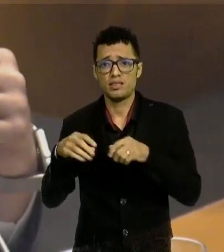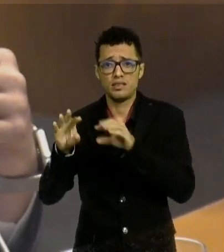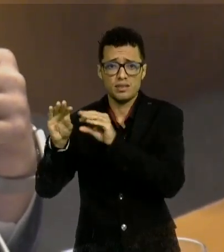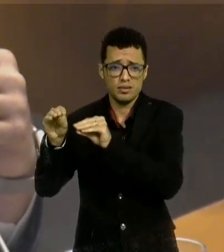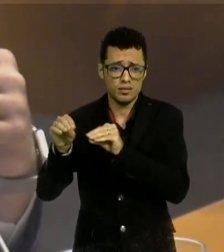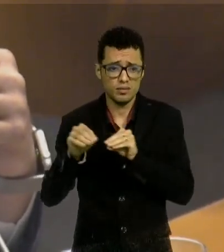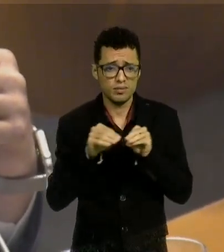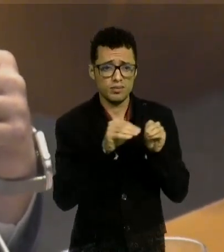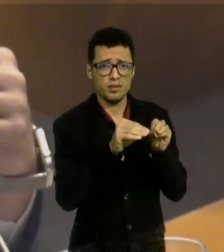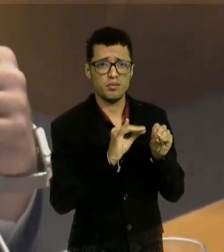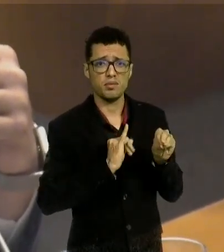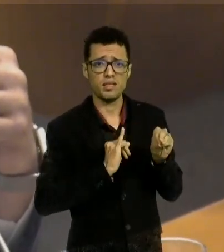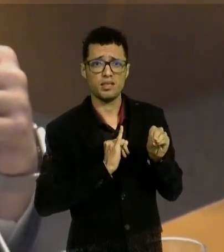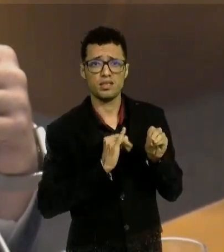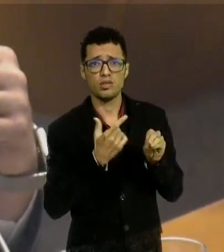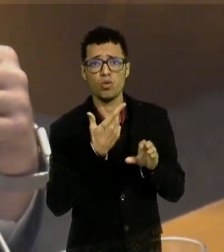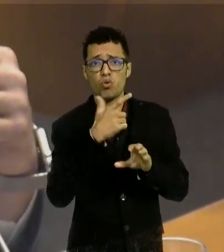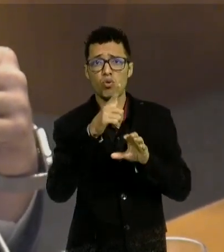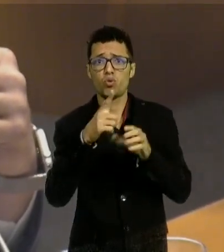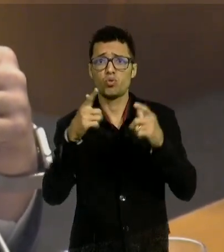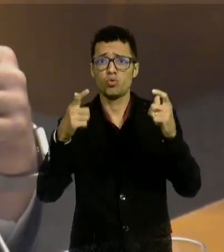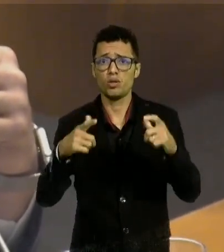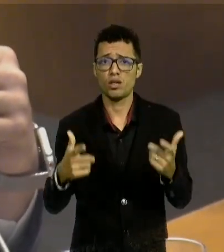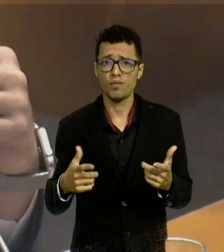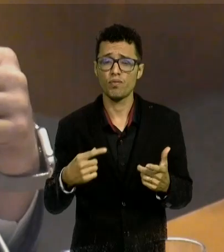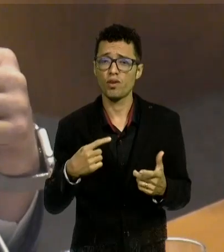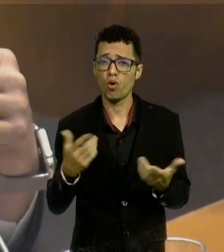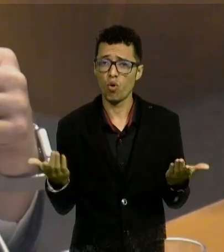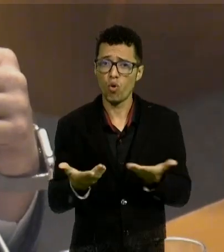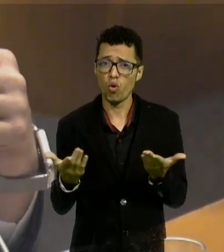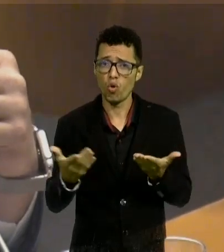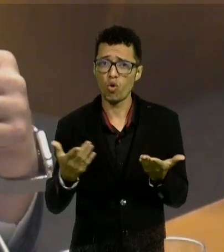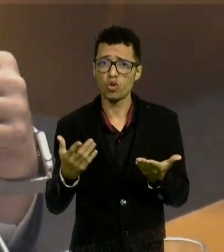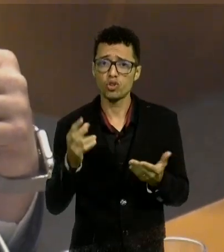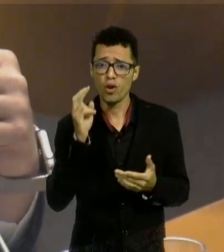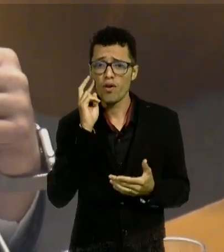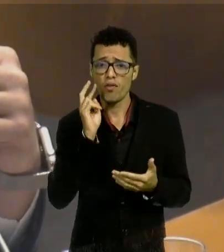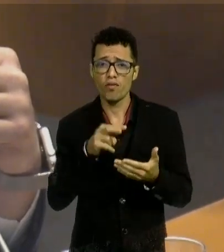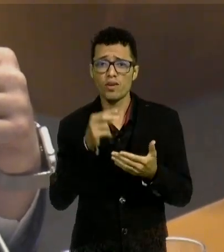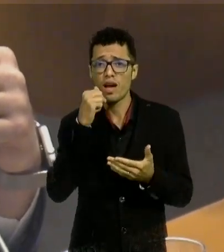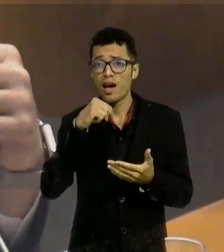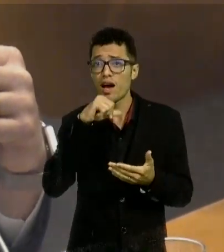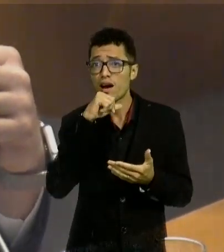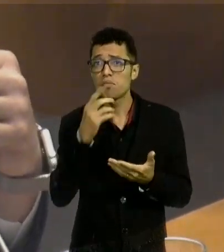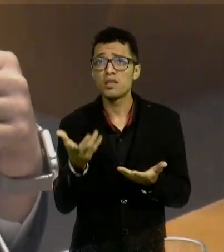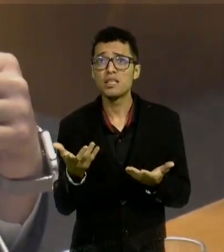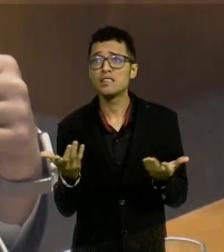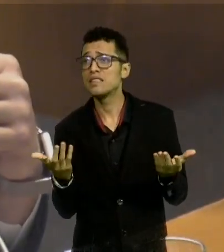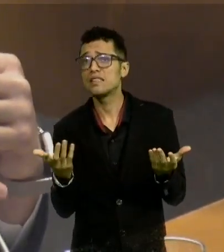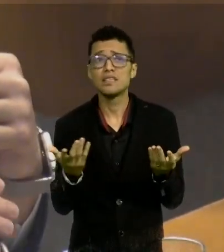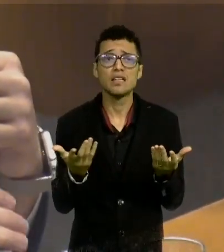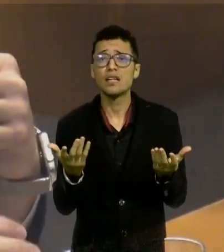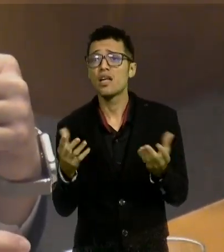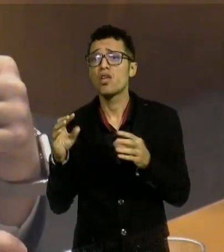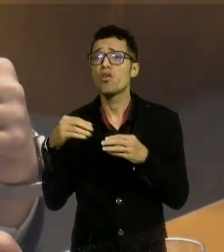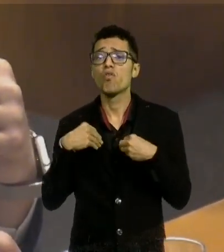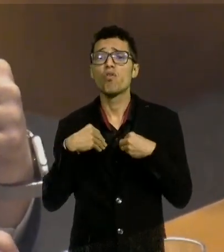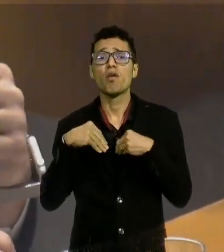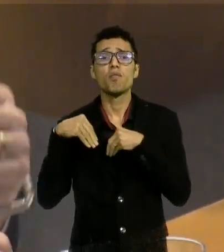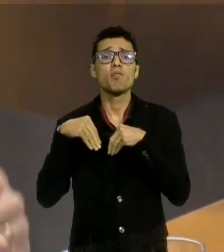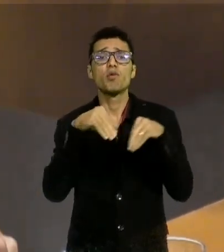Imperatriz ou outra unidade. Hoje mesmo eu vi o depoimento de uma mãe que não sabia sequer para qual unidade seria